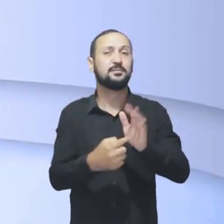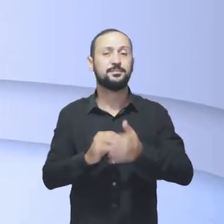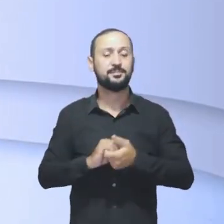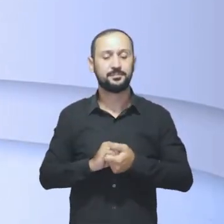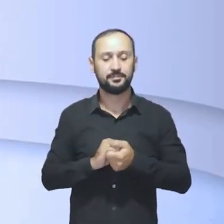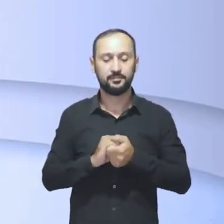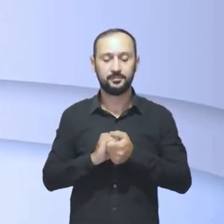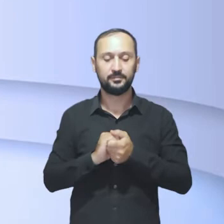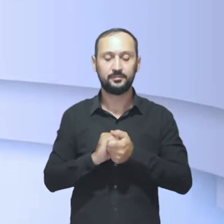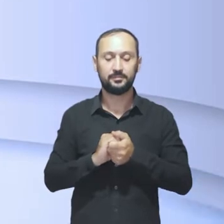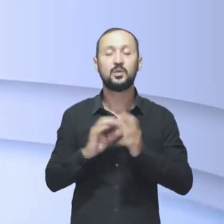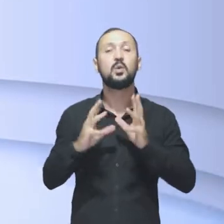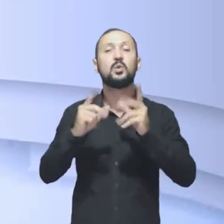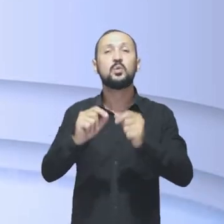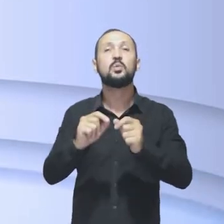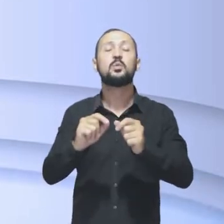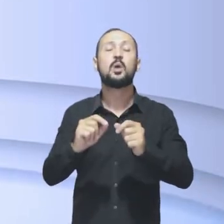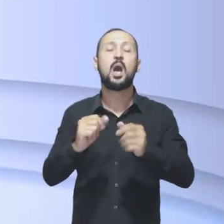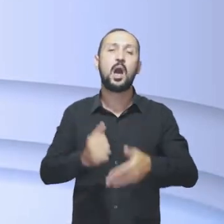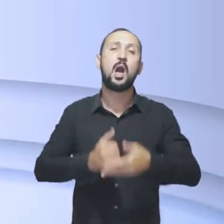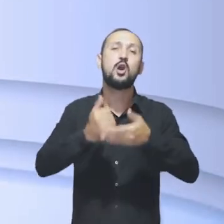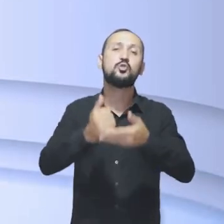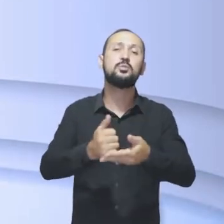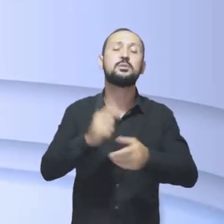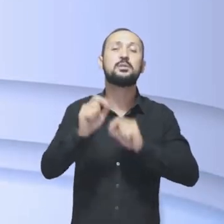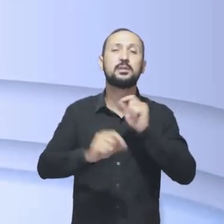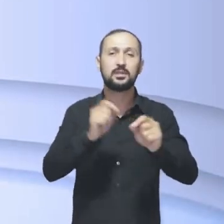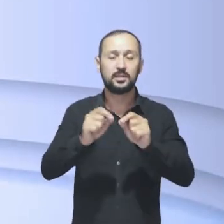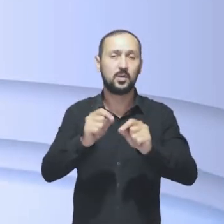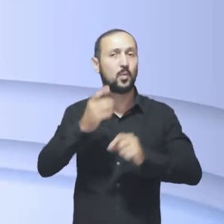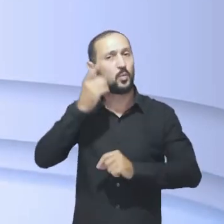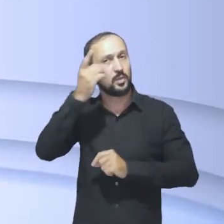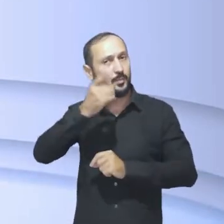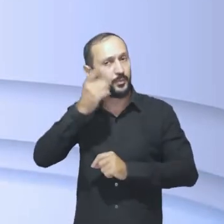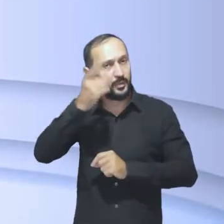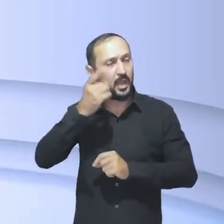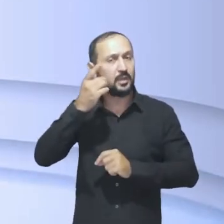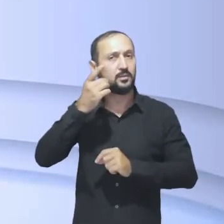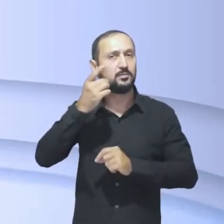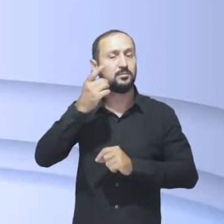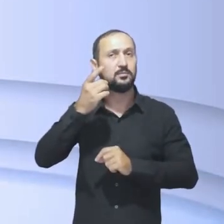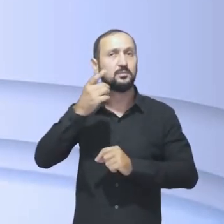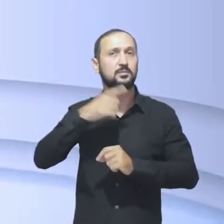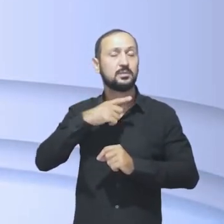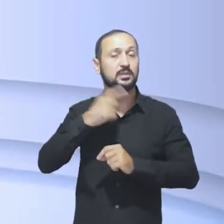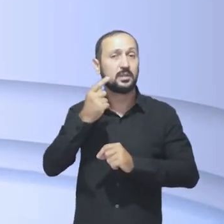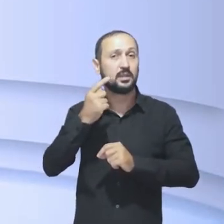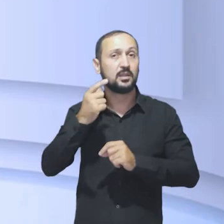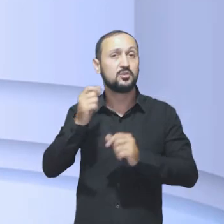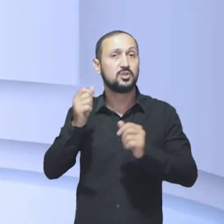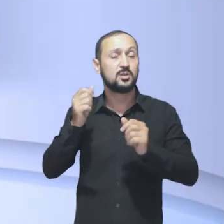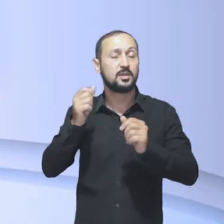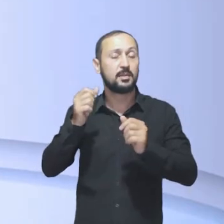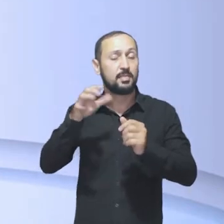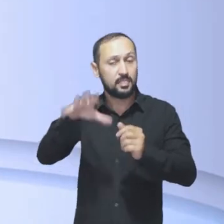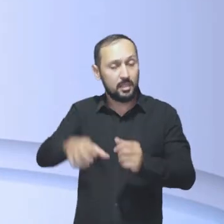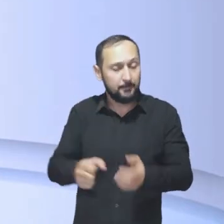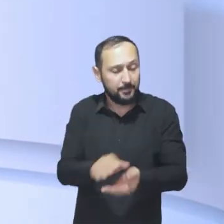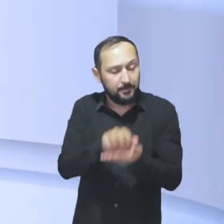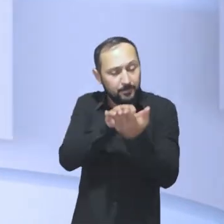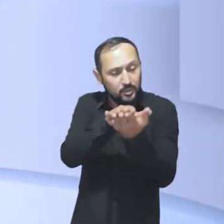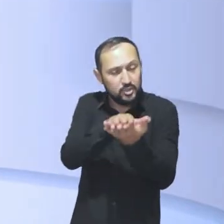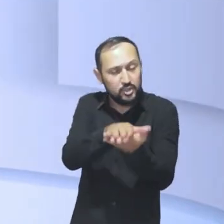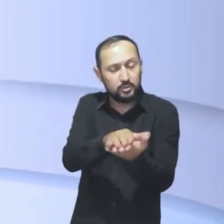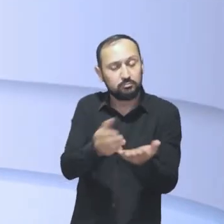parlamentar intencionado com aquele projeto veja ao final uma sanção, que ele chegue à sociedade, que realmente